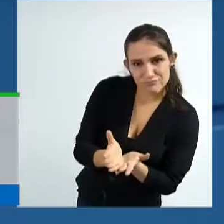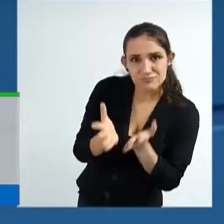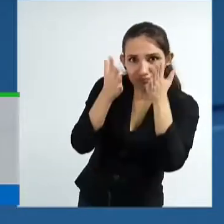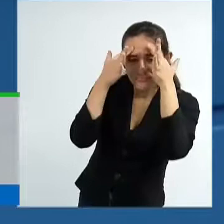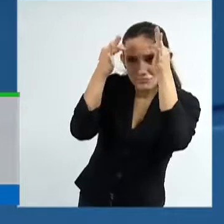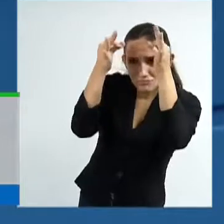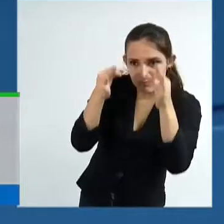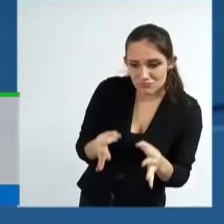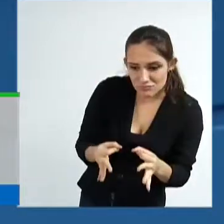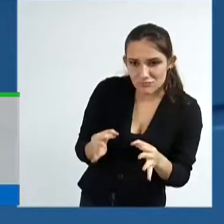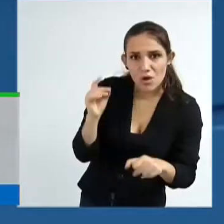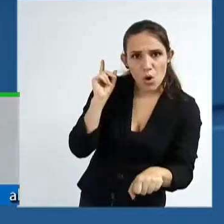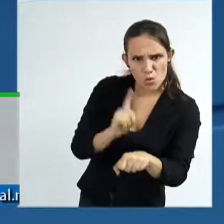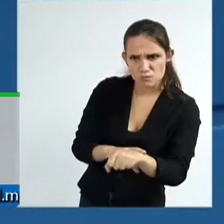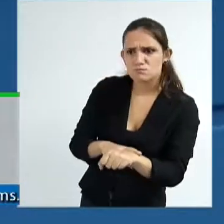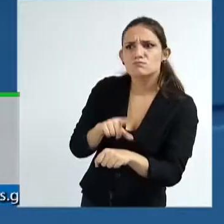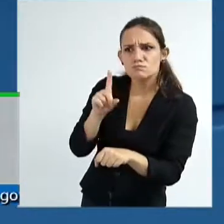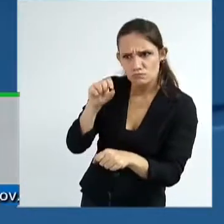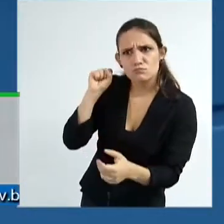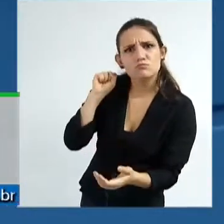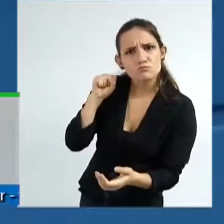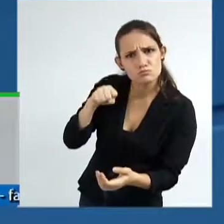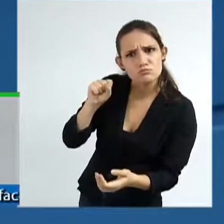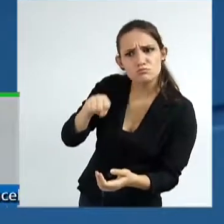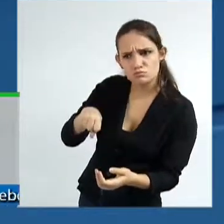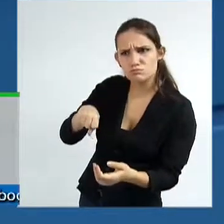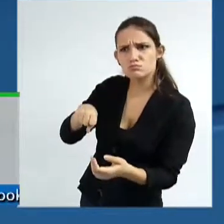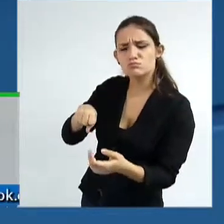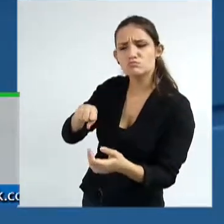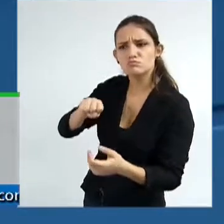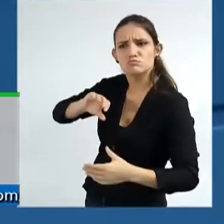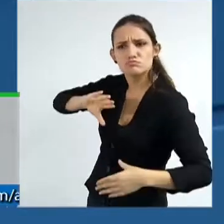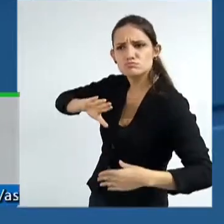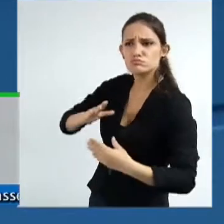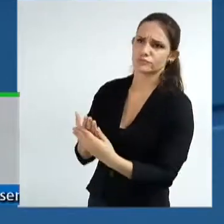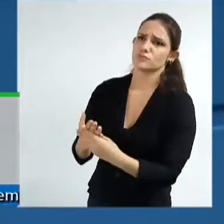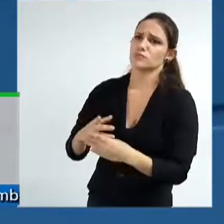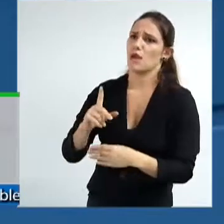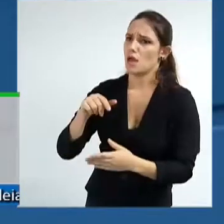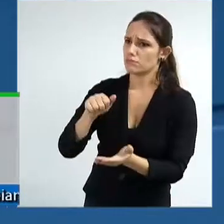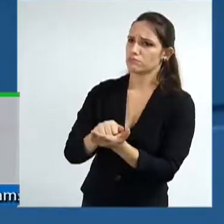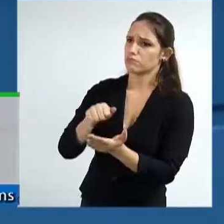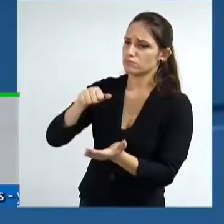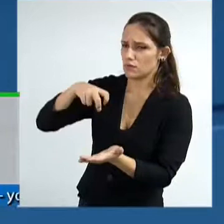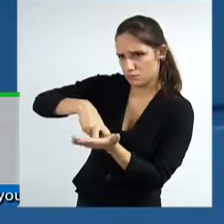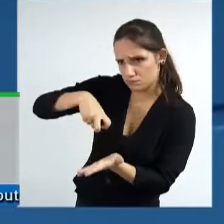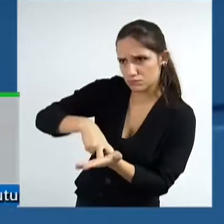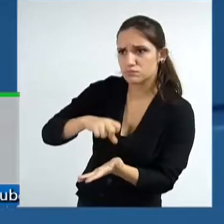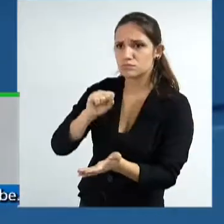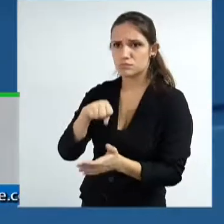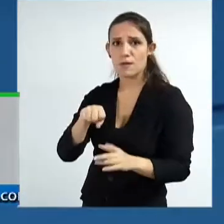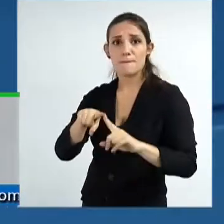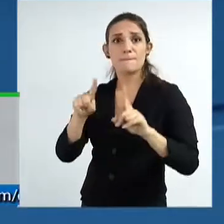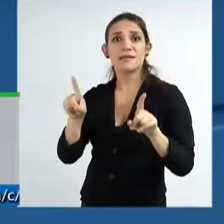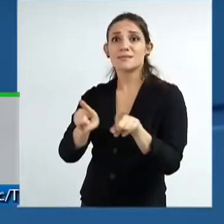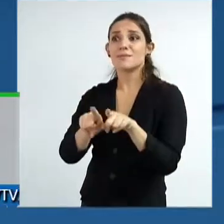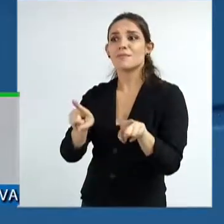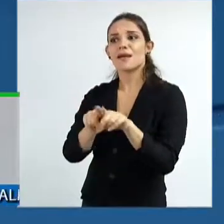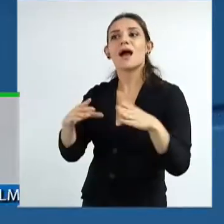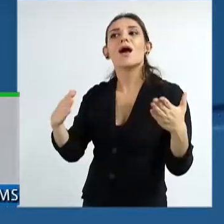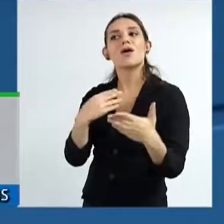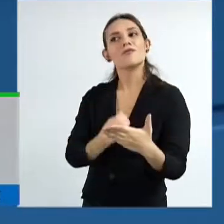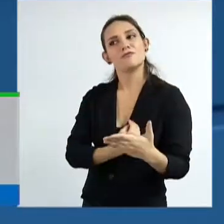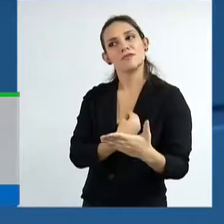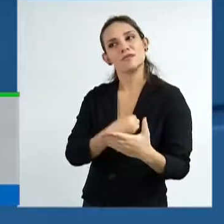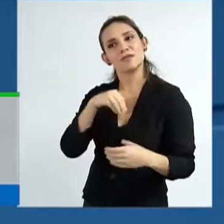na punição daqueles que infringiram a lei era importante, como a participação dele agora